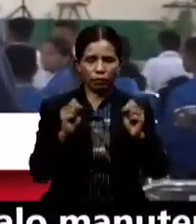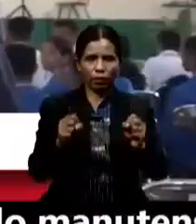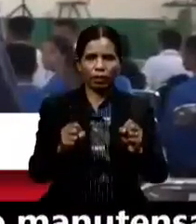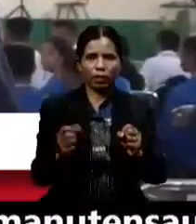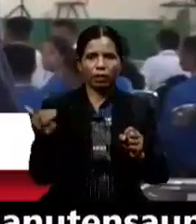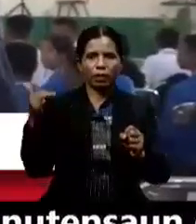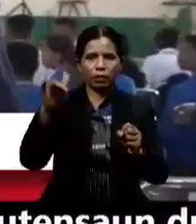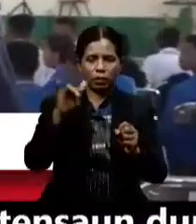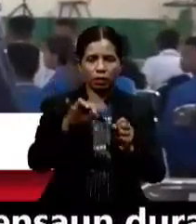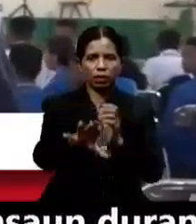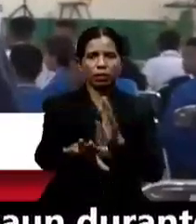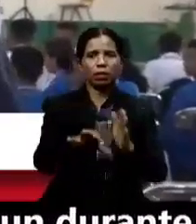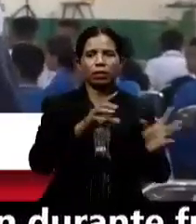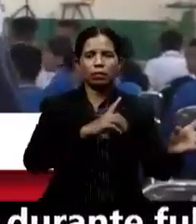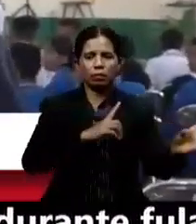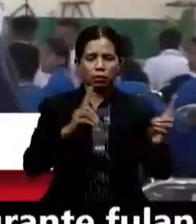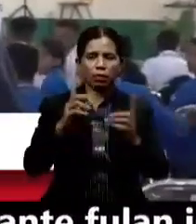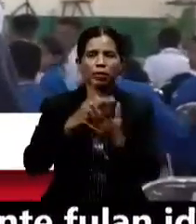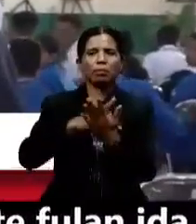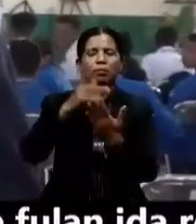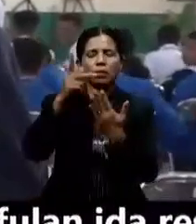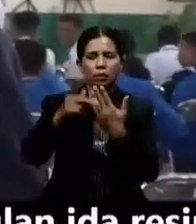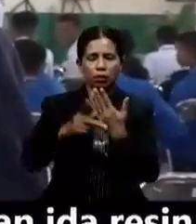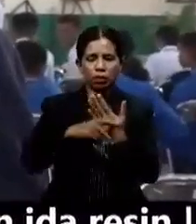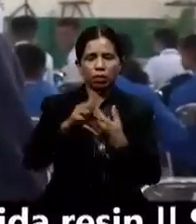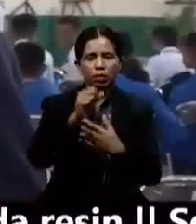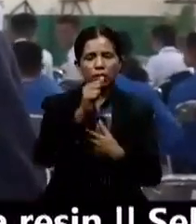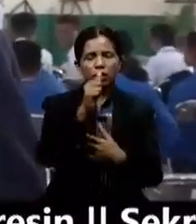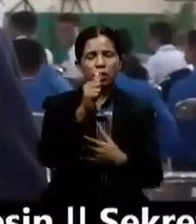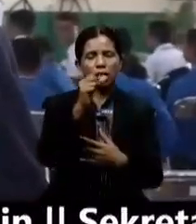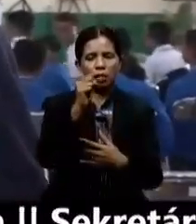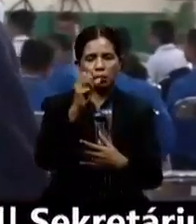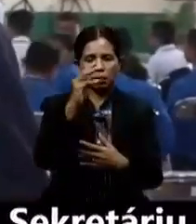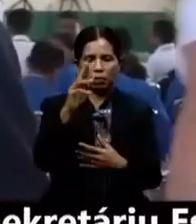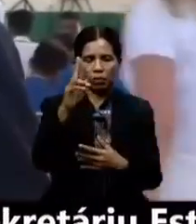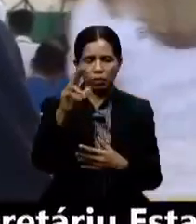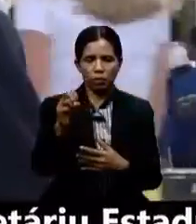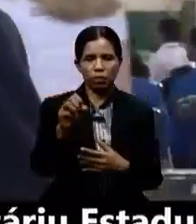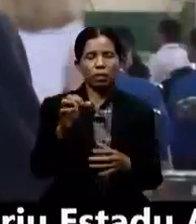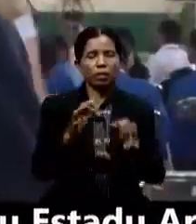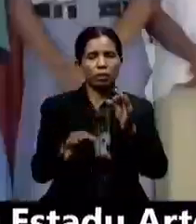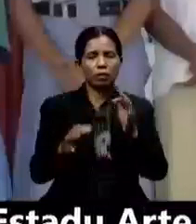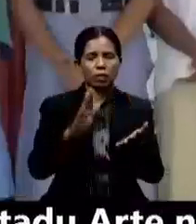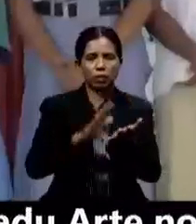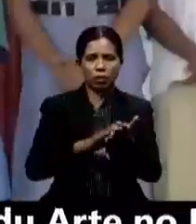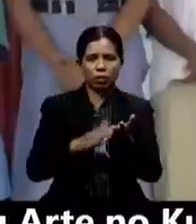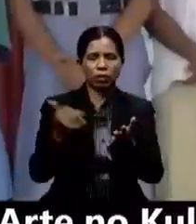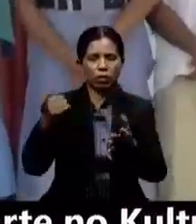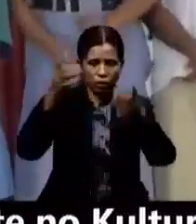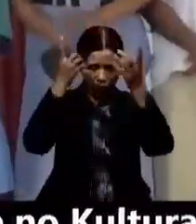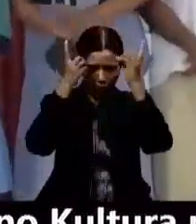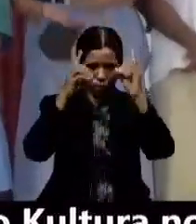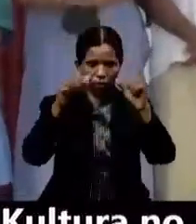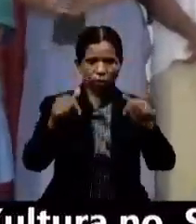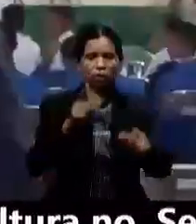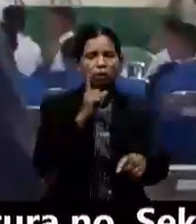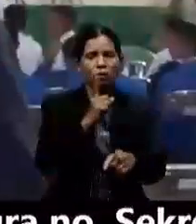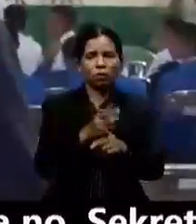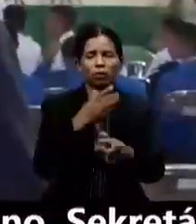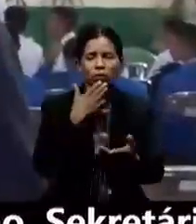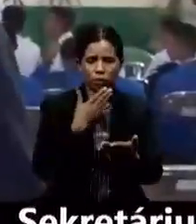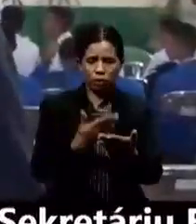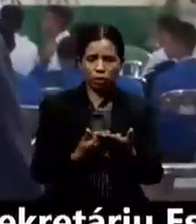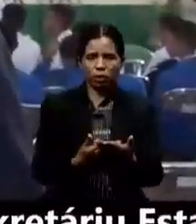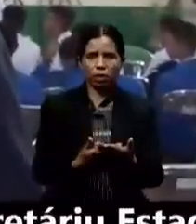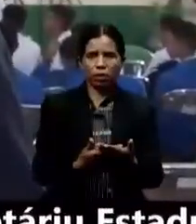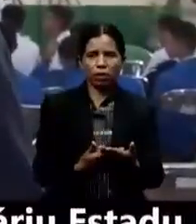ato implementa o programa Samsung e a escola não vê uma cara que você decida, mas que se define, né? Claro que é benefício, né?